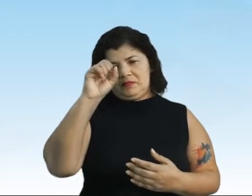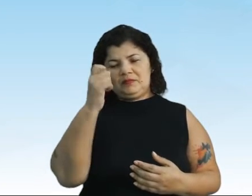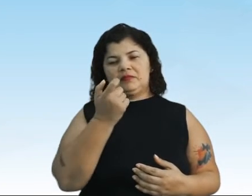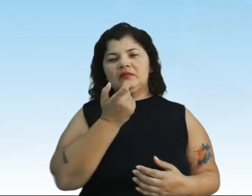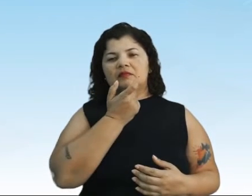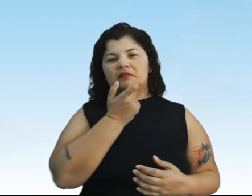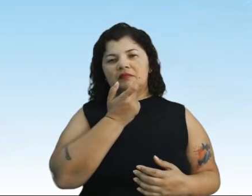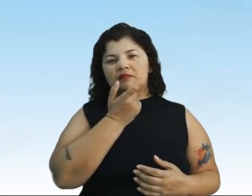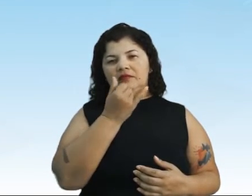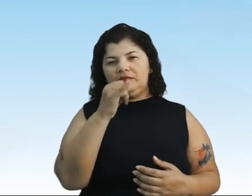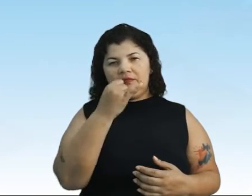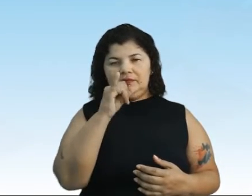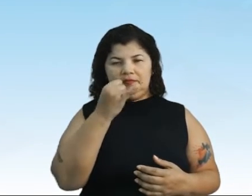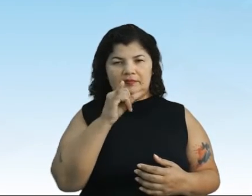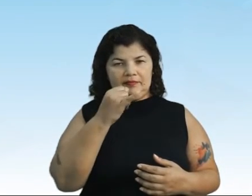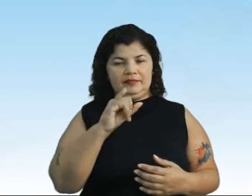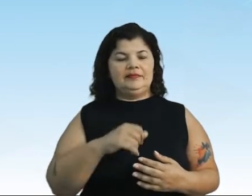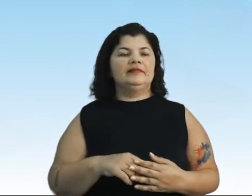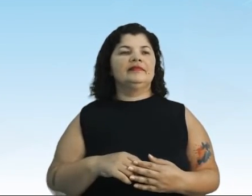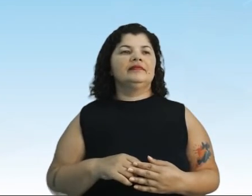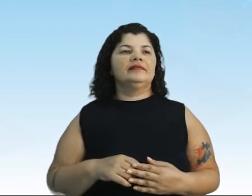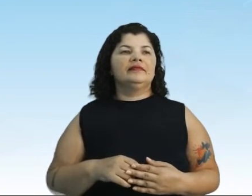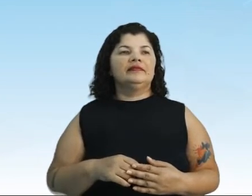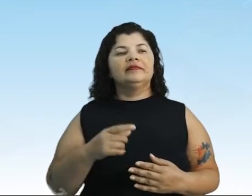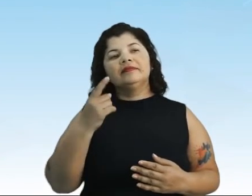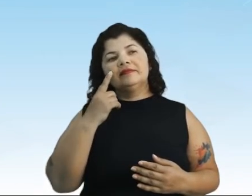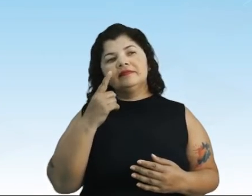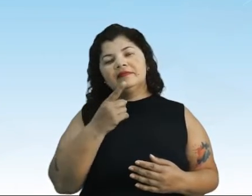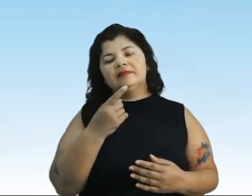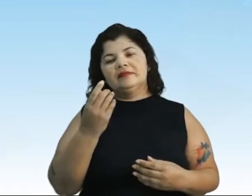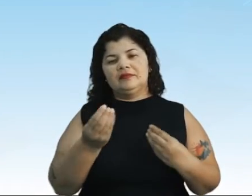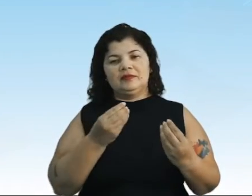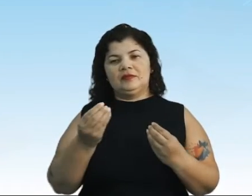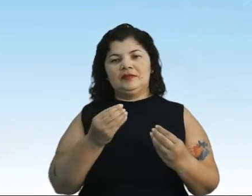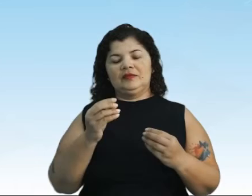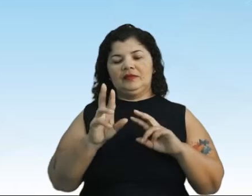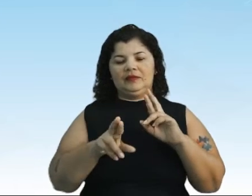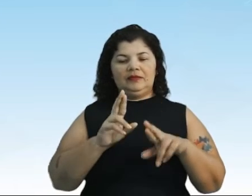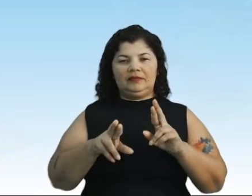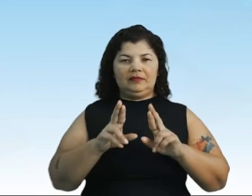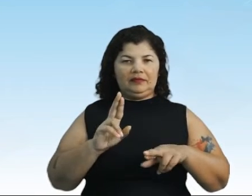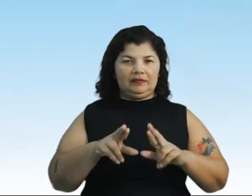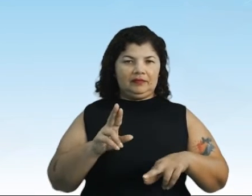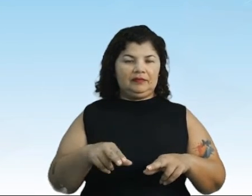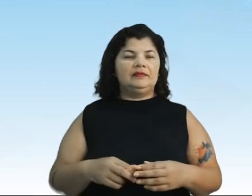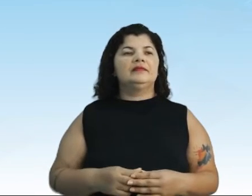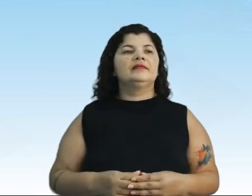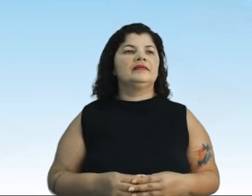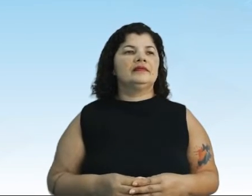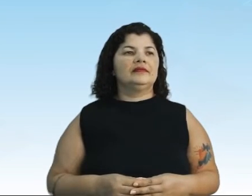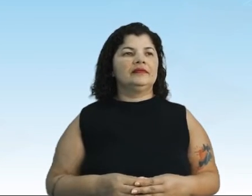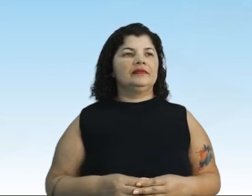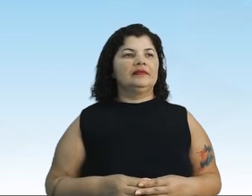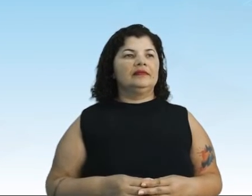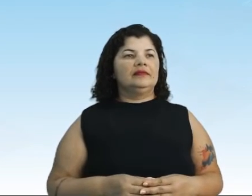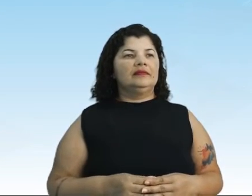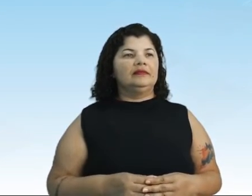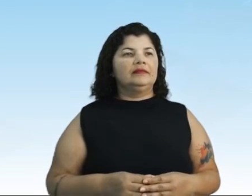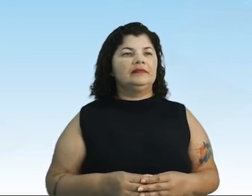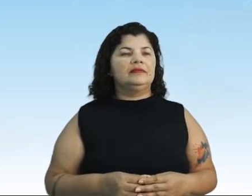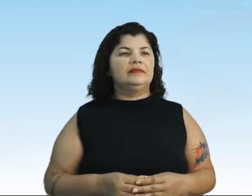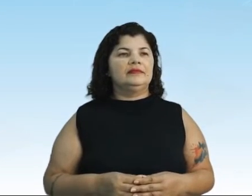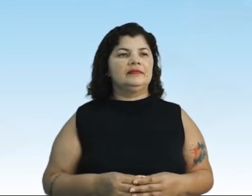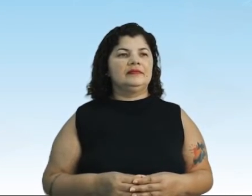outro idioma. Então, vamos ver como é que ficou o nosso gabarito das nossas